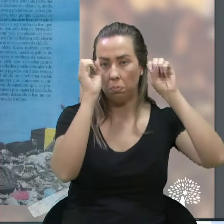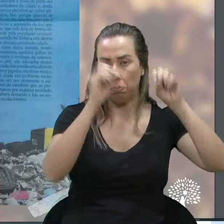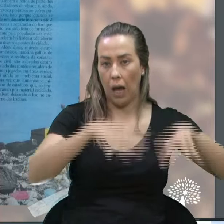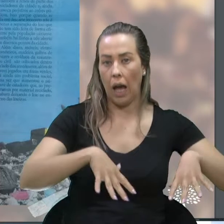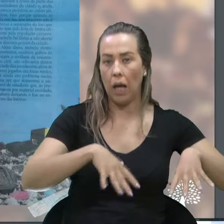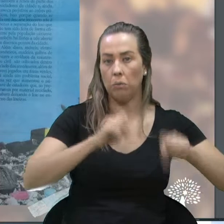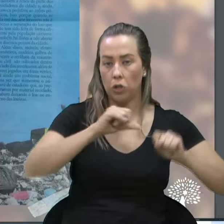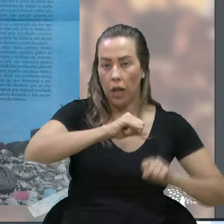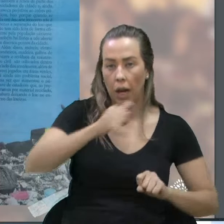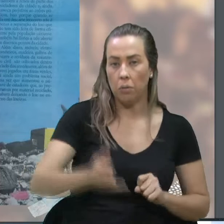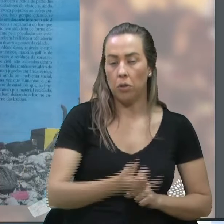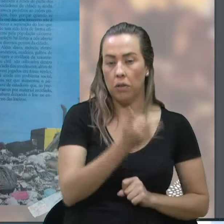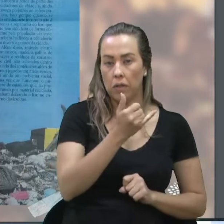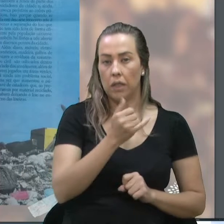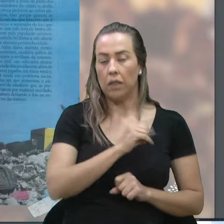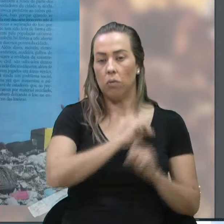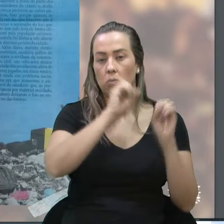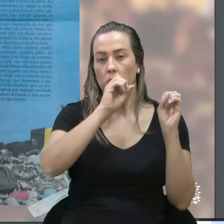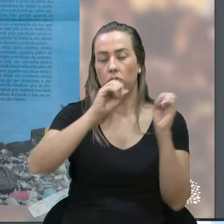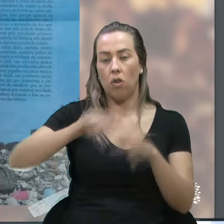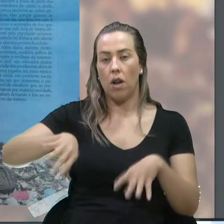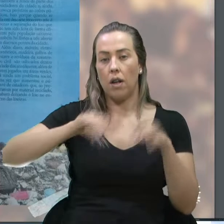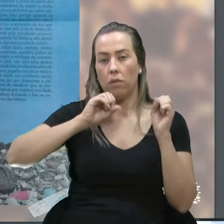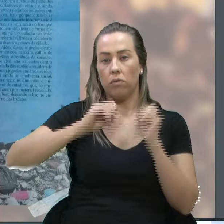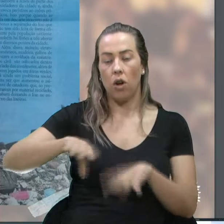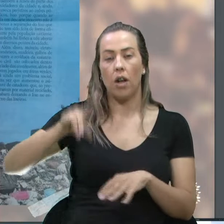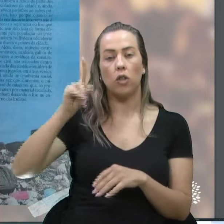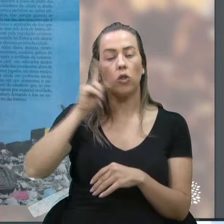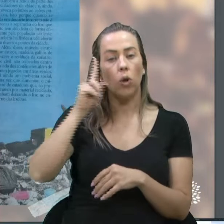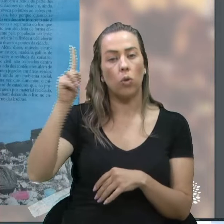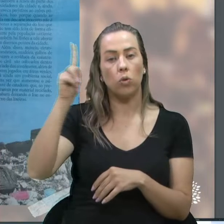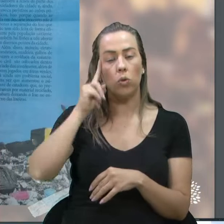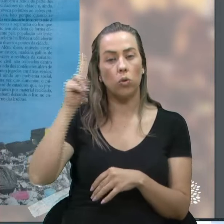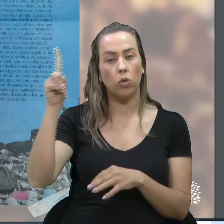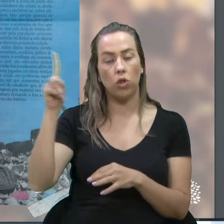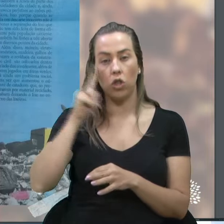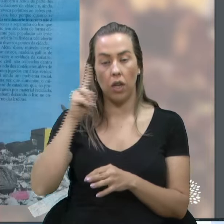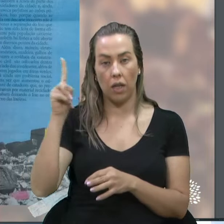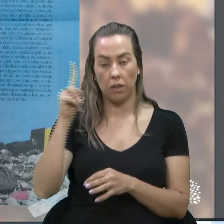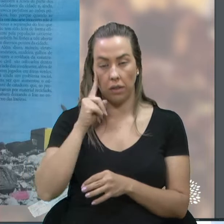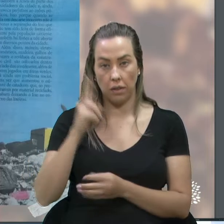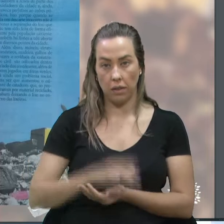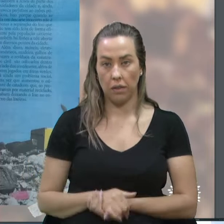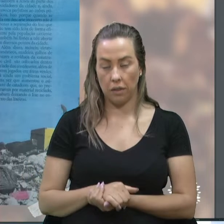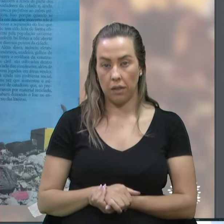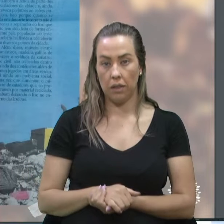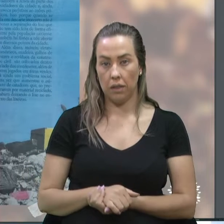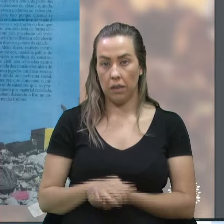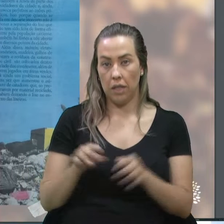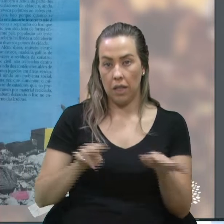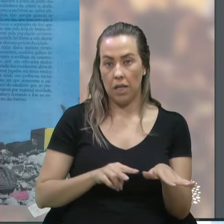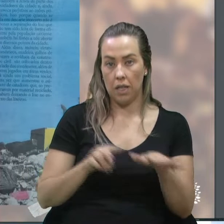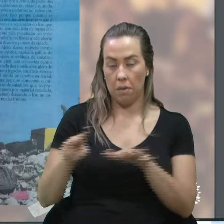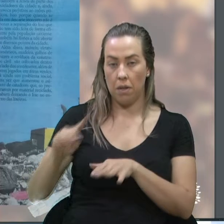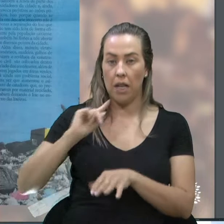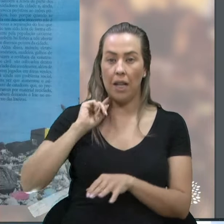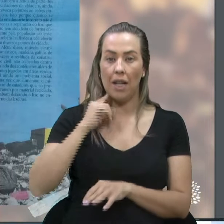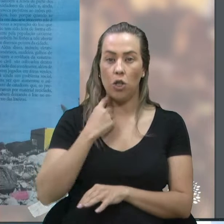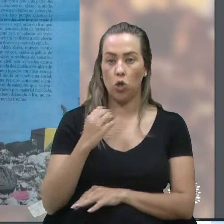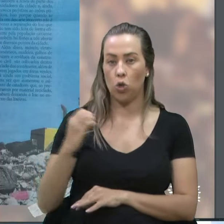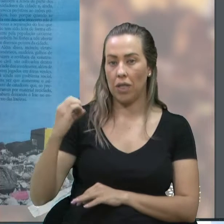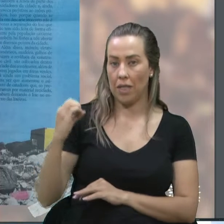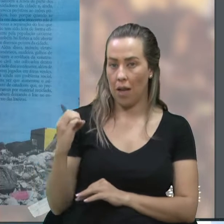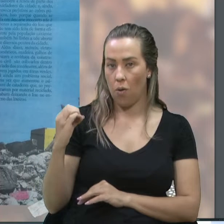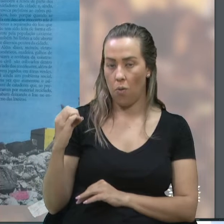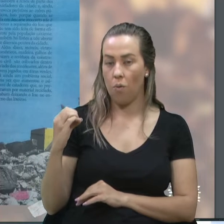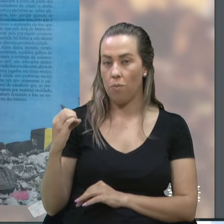ser reaproveitados são desperdiçados todos os dias. E nessa semana do Lixo Zero,